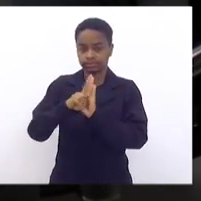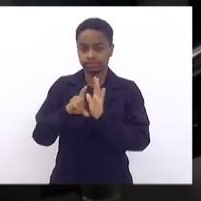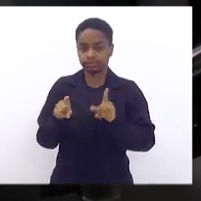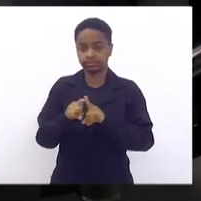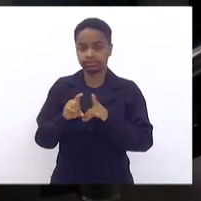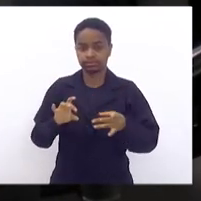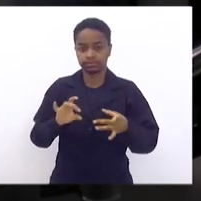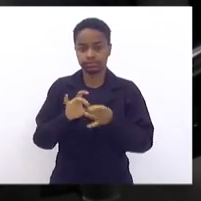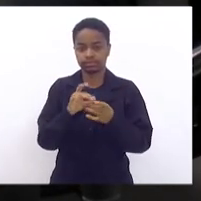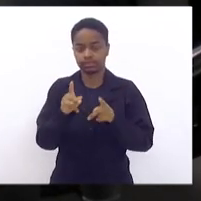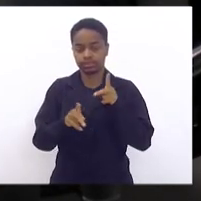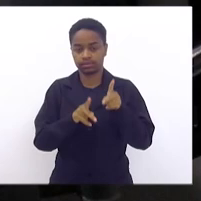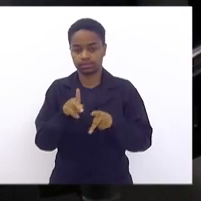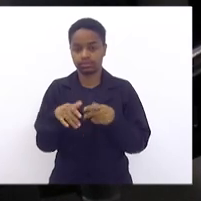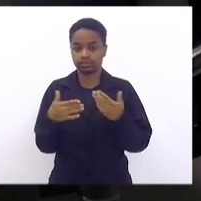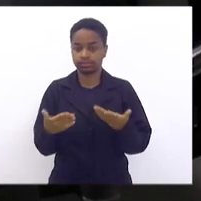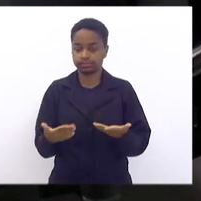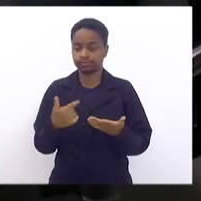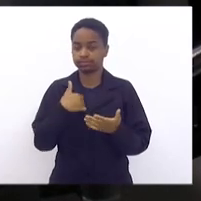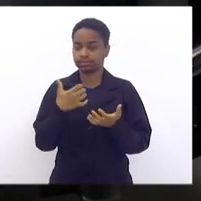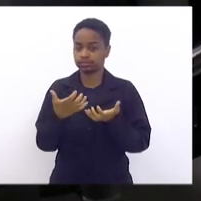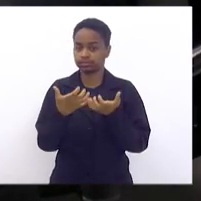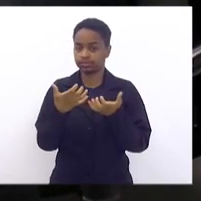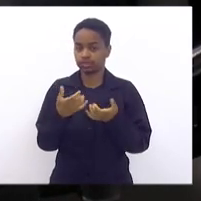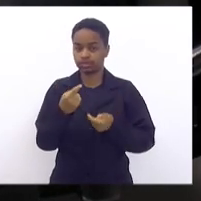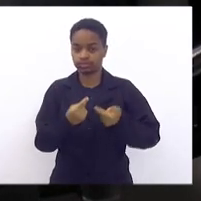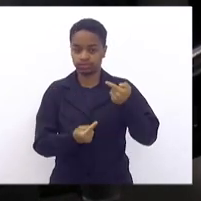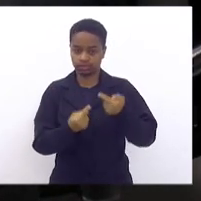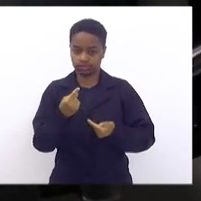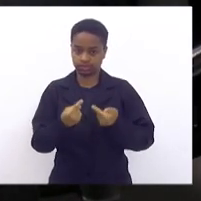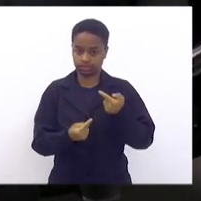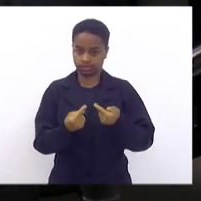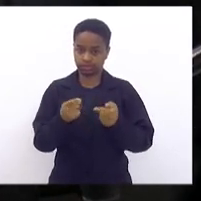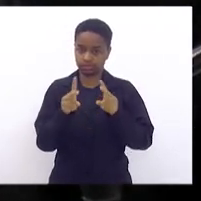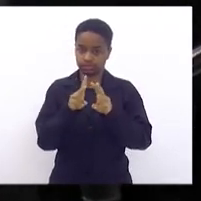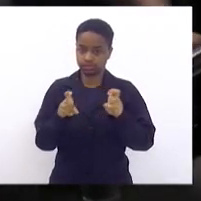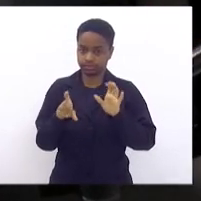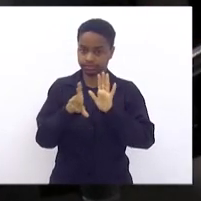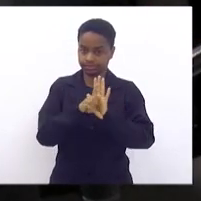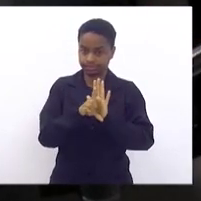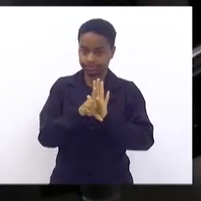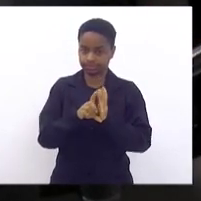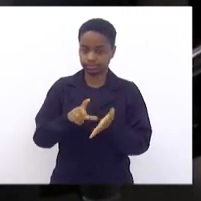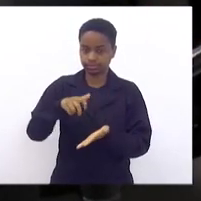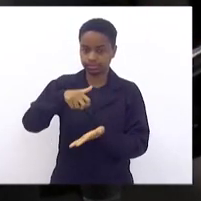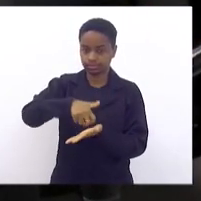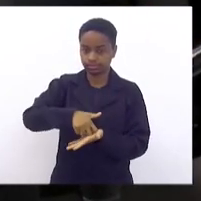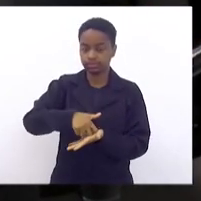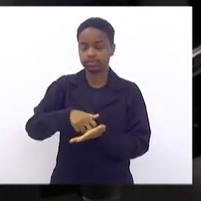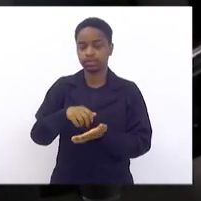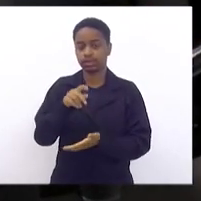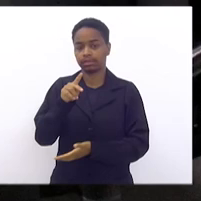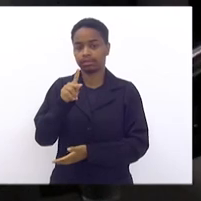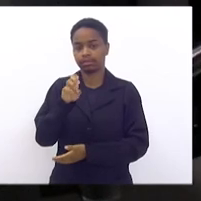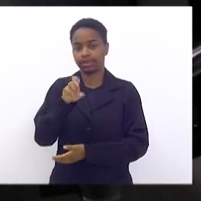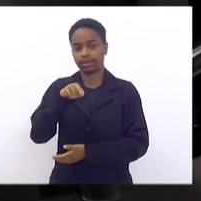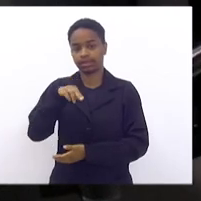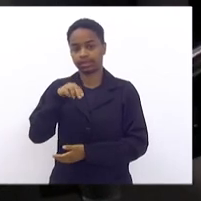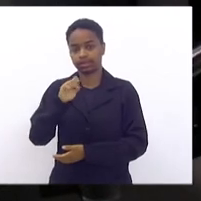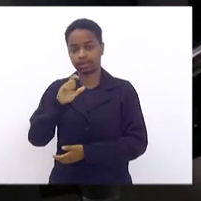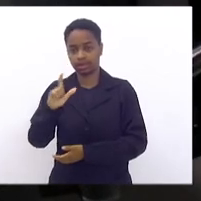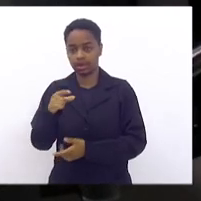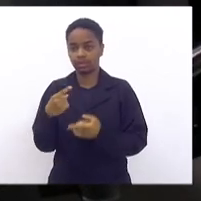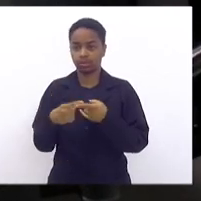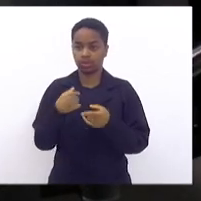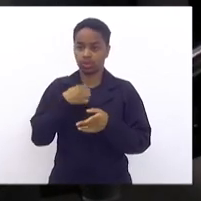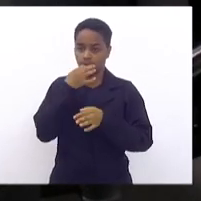do povo, né? Então, eu queria trazer essa discussão em relação à legislação penal, que é uma das coisas que eu vou comentar